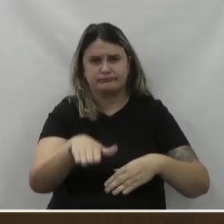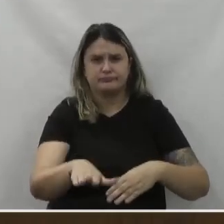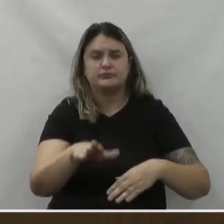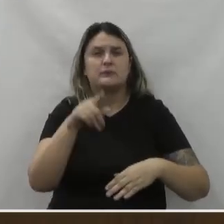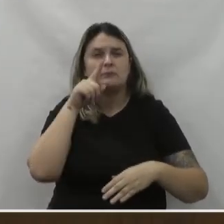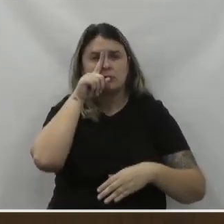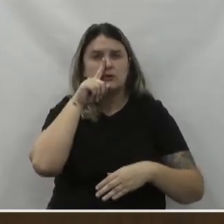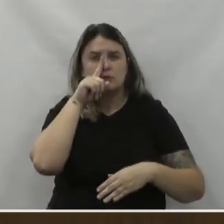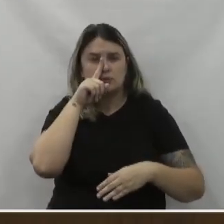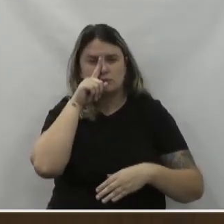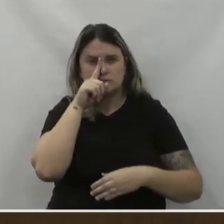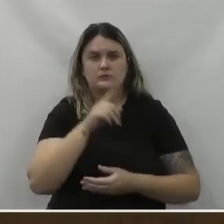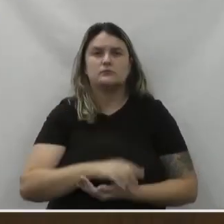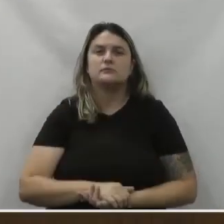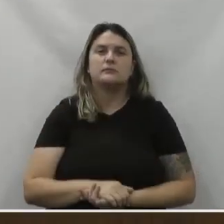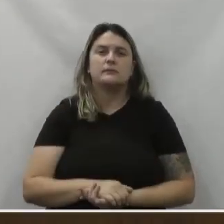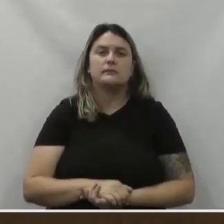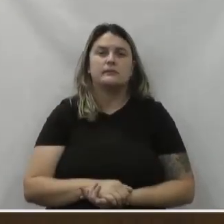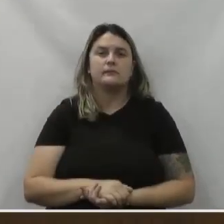agravar com o tempo.